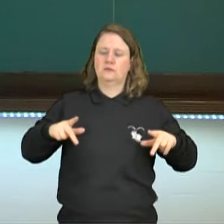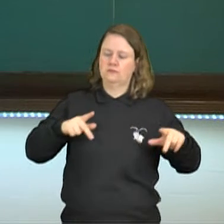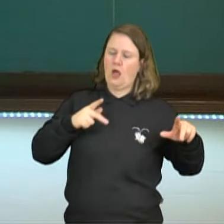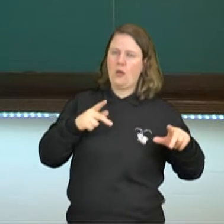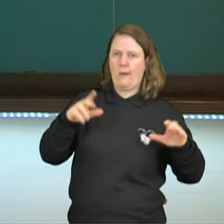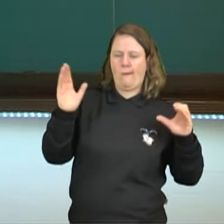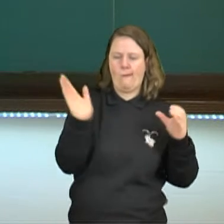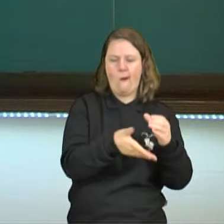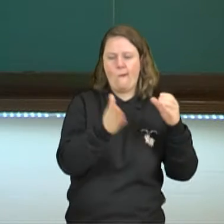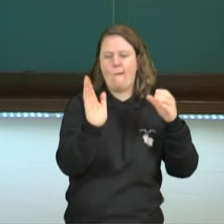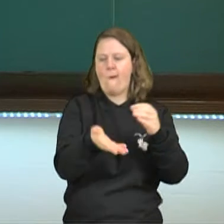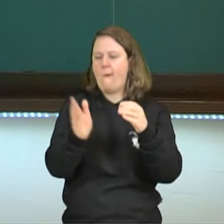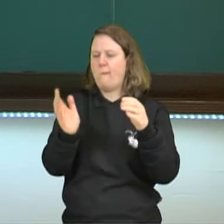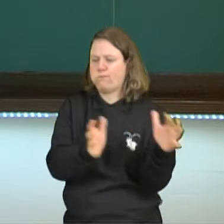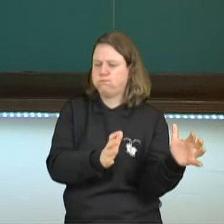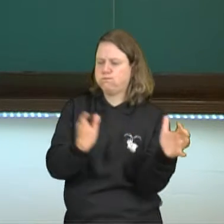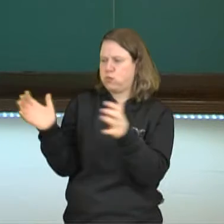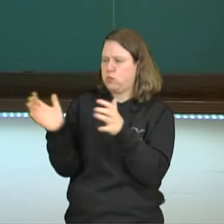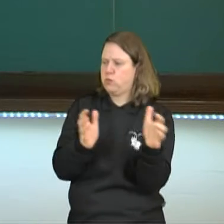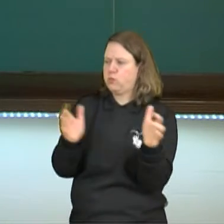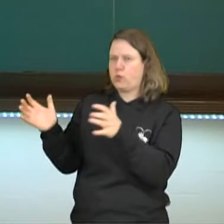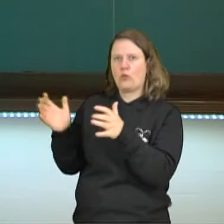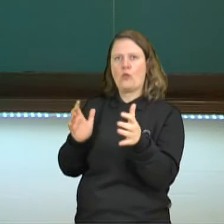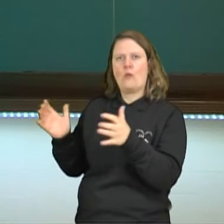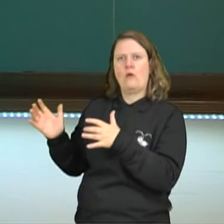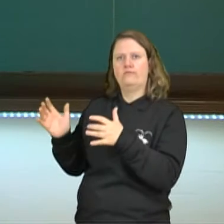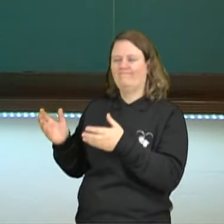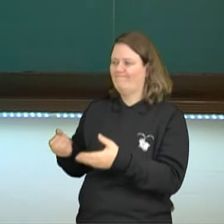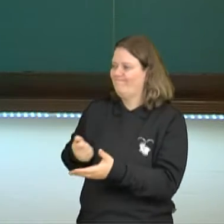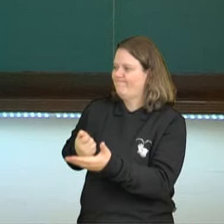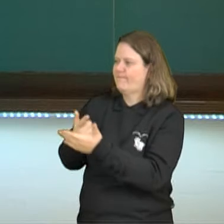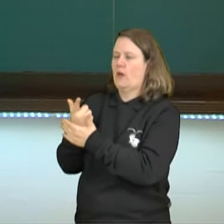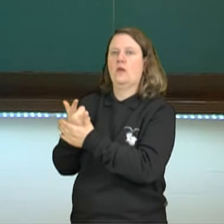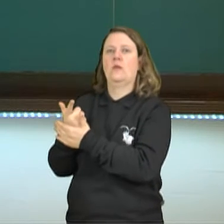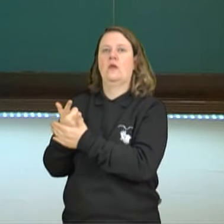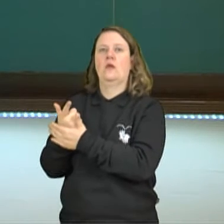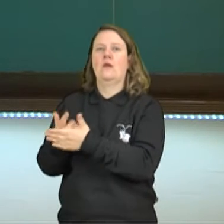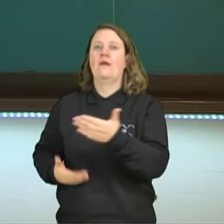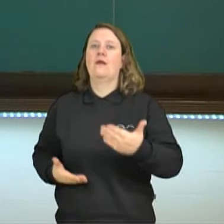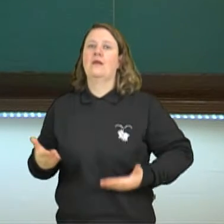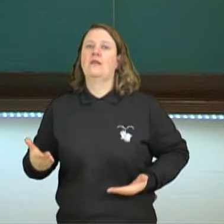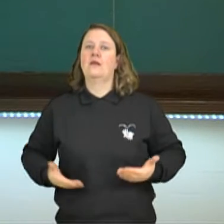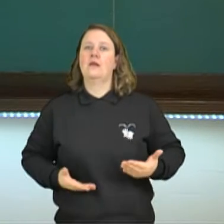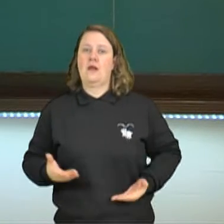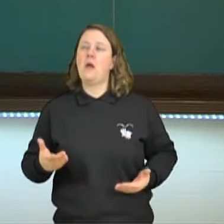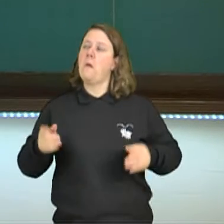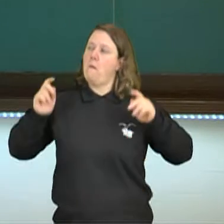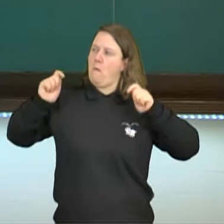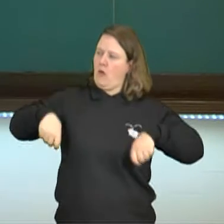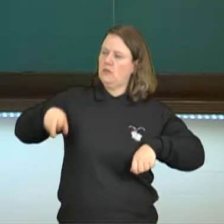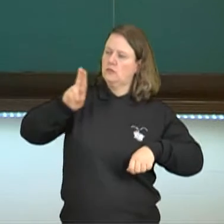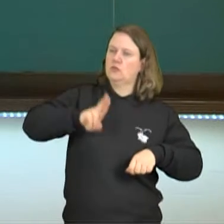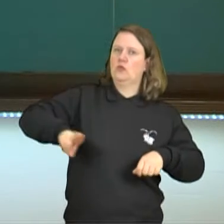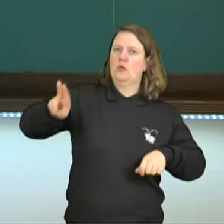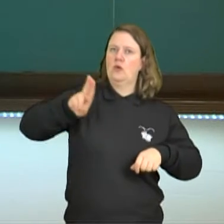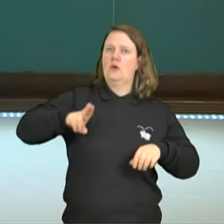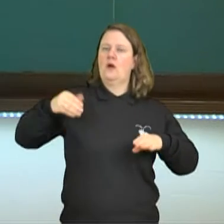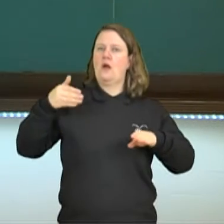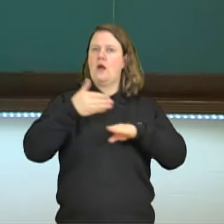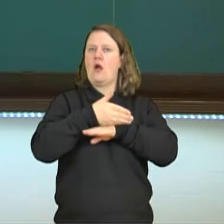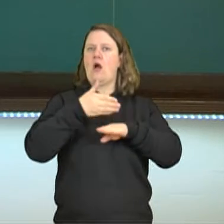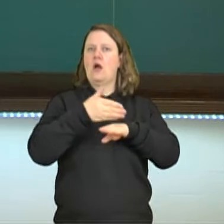um trabalho para o senhor feudal, que garante ao servo o acesso à terra, que garante ao servo